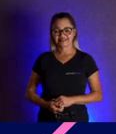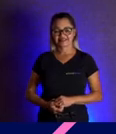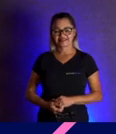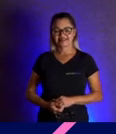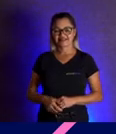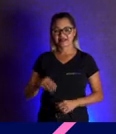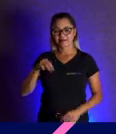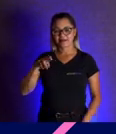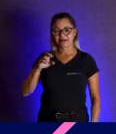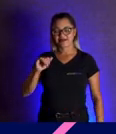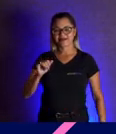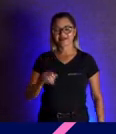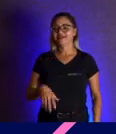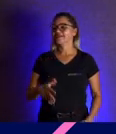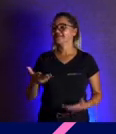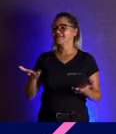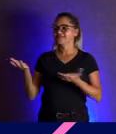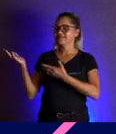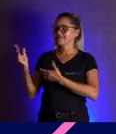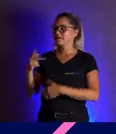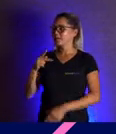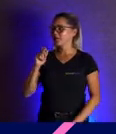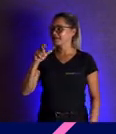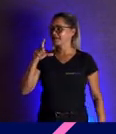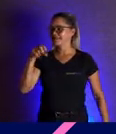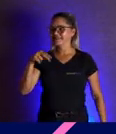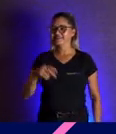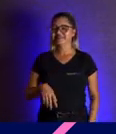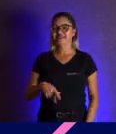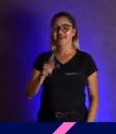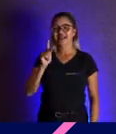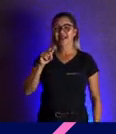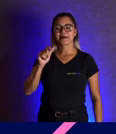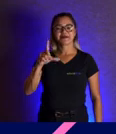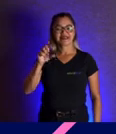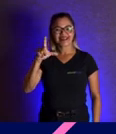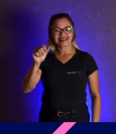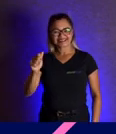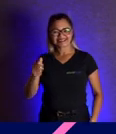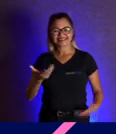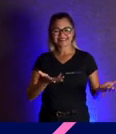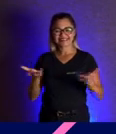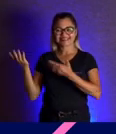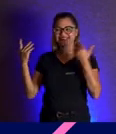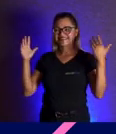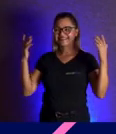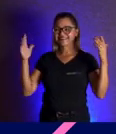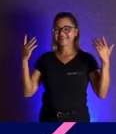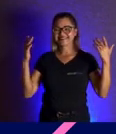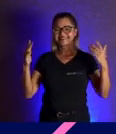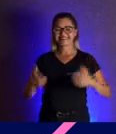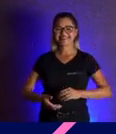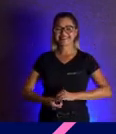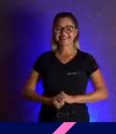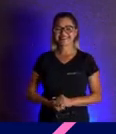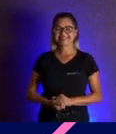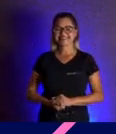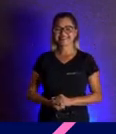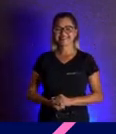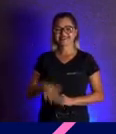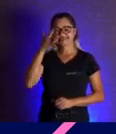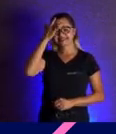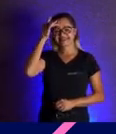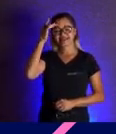Maria Fernanda Souza e Camila Cruz.